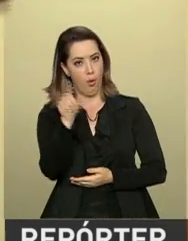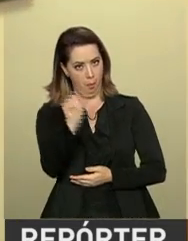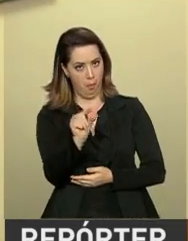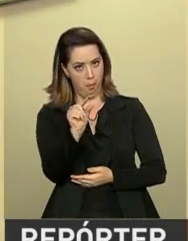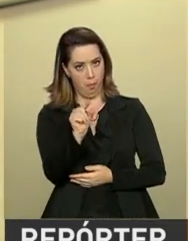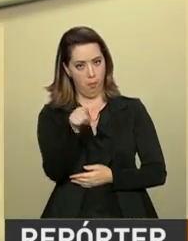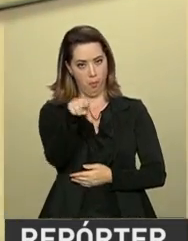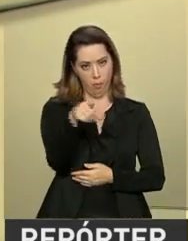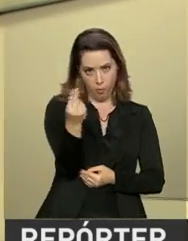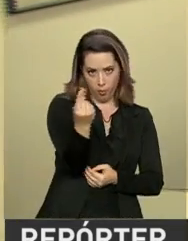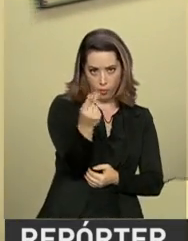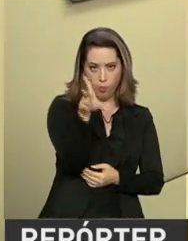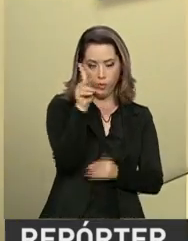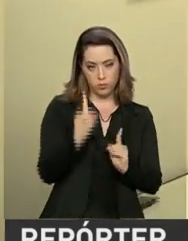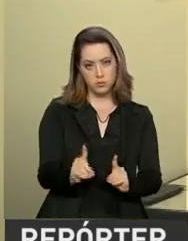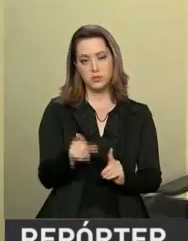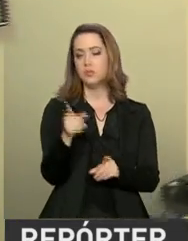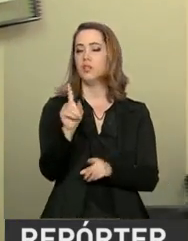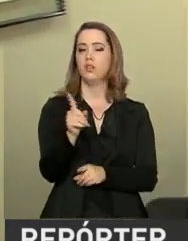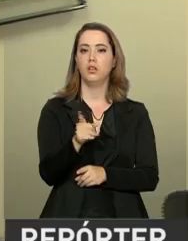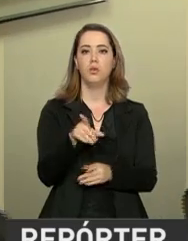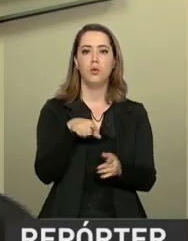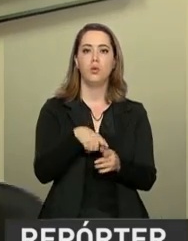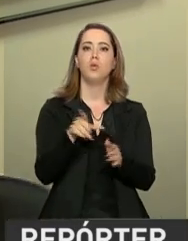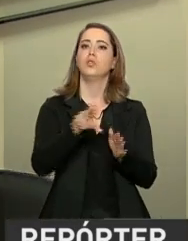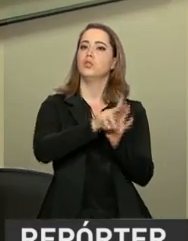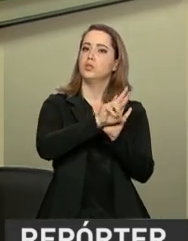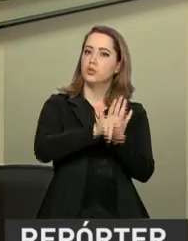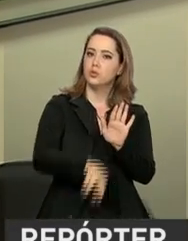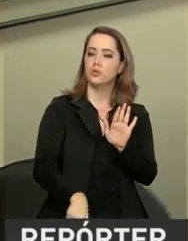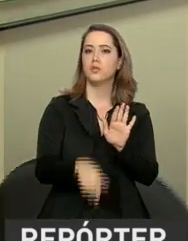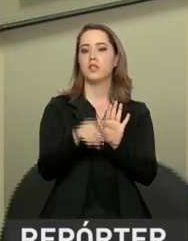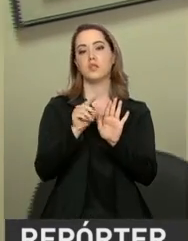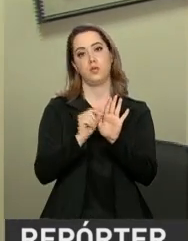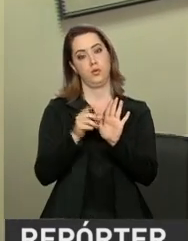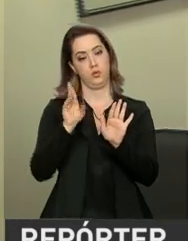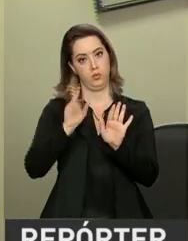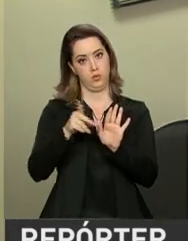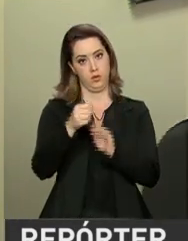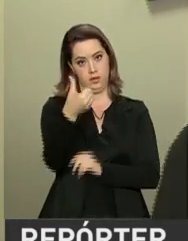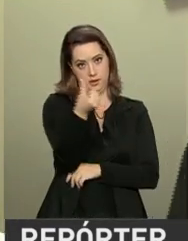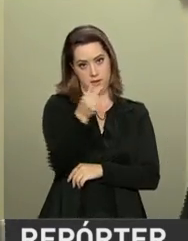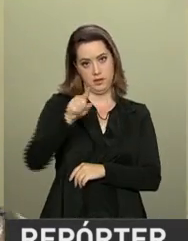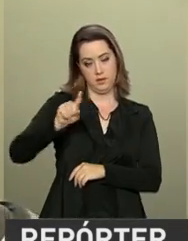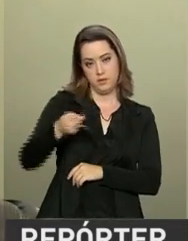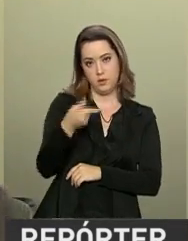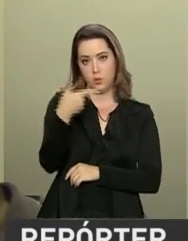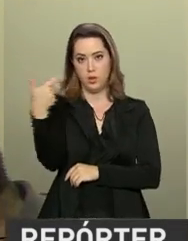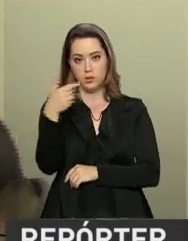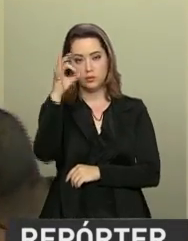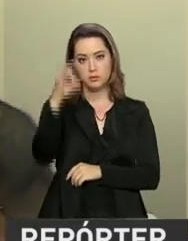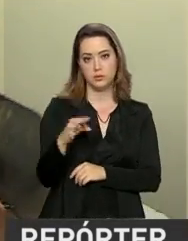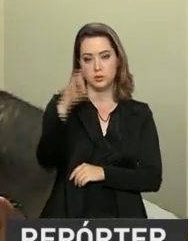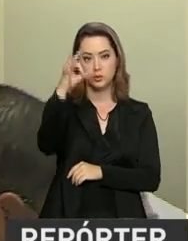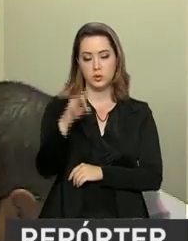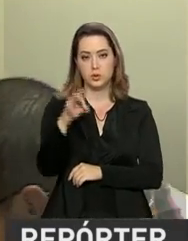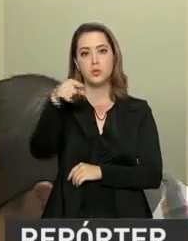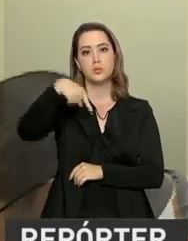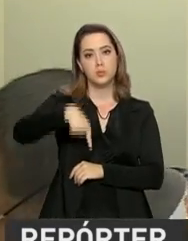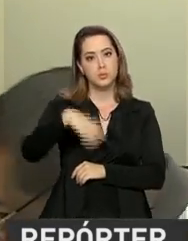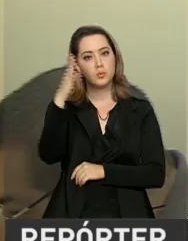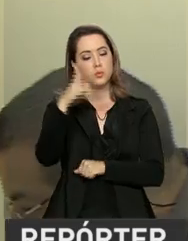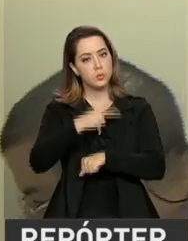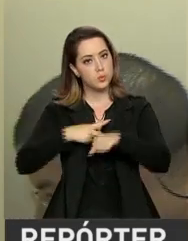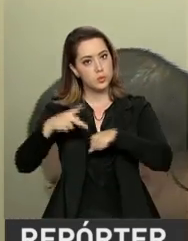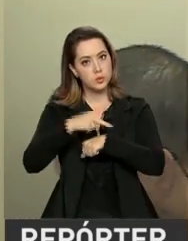Fidel dados do IBGE e do Ministério da Saúde mostram que 6,2 por da população brasileira tem ao menos